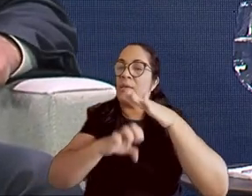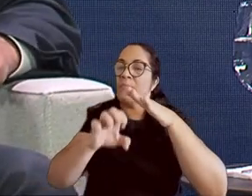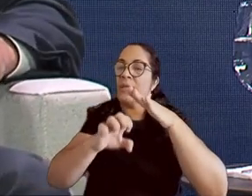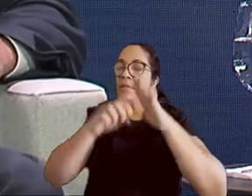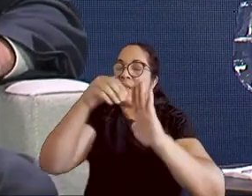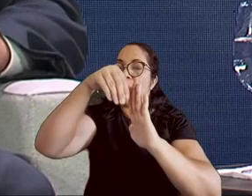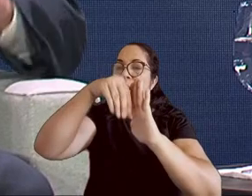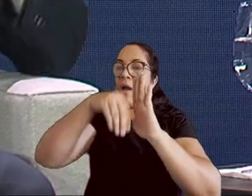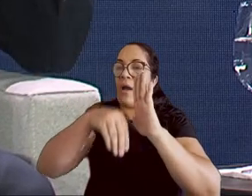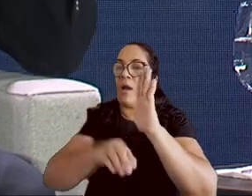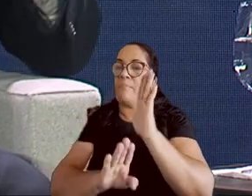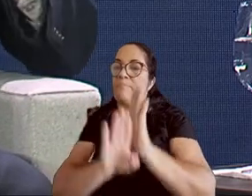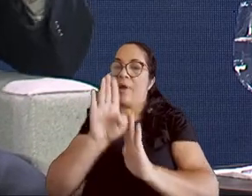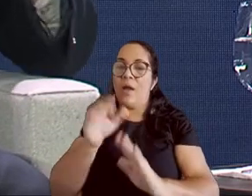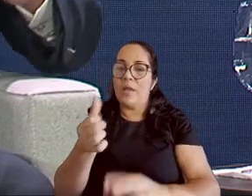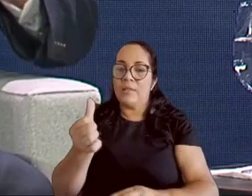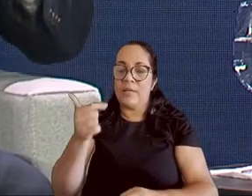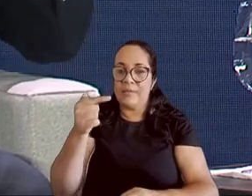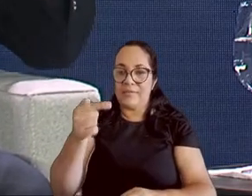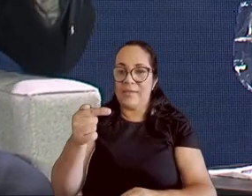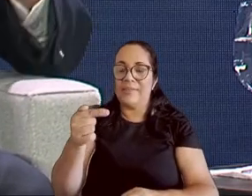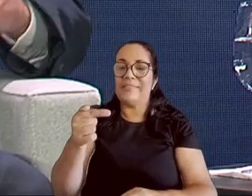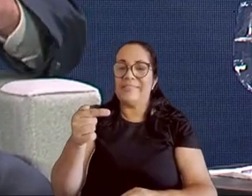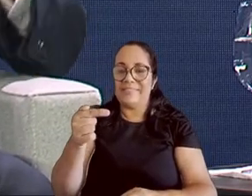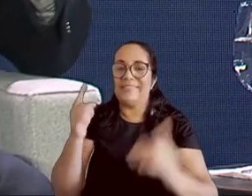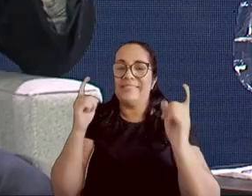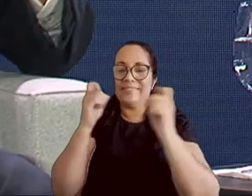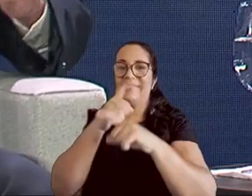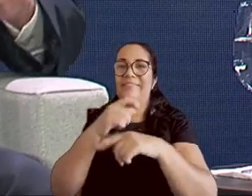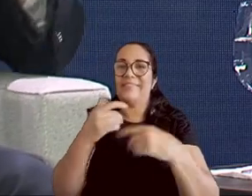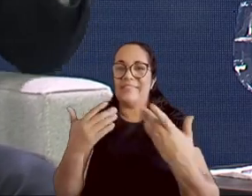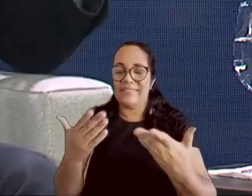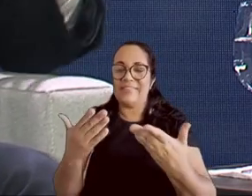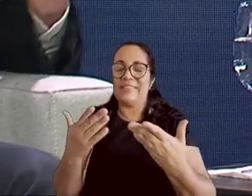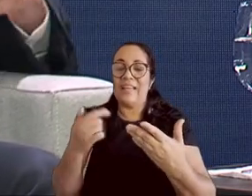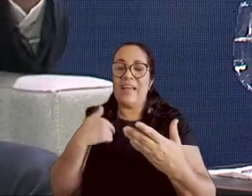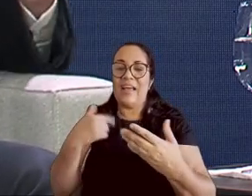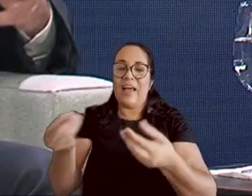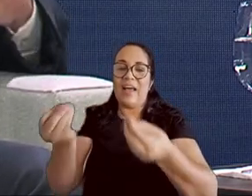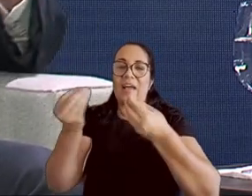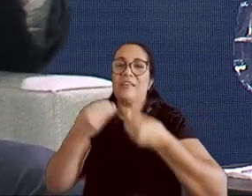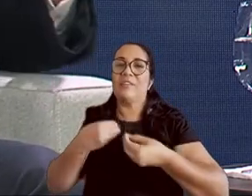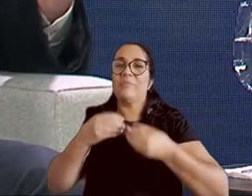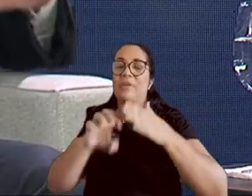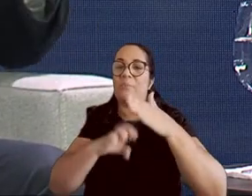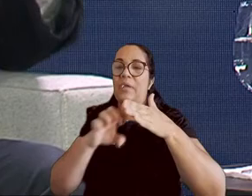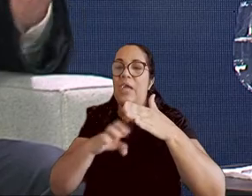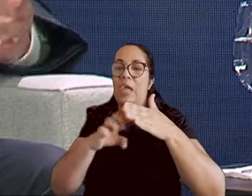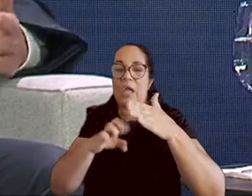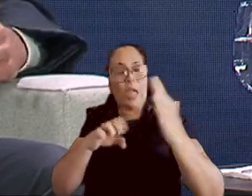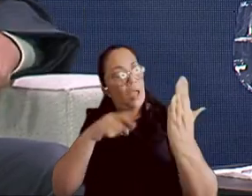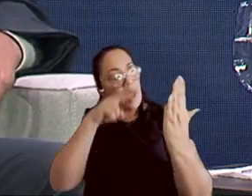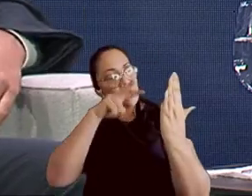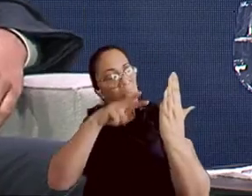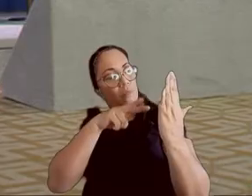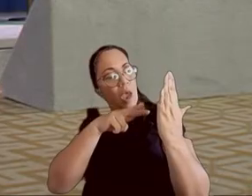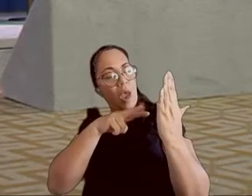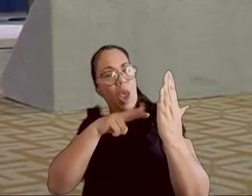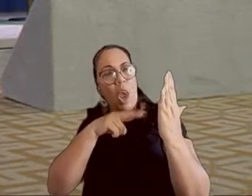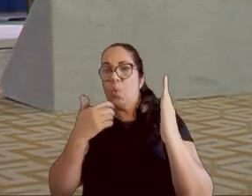então volta também enfim a gente tem investidor que não recebi aqui tem a GD já fica preocupado nervoso vai ter bastante